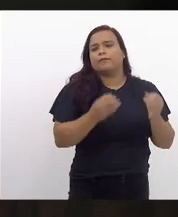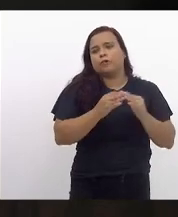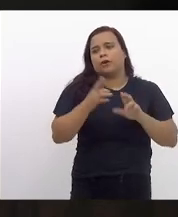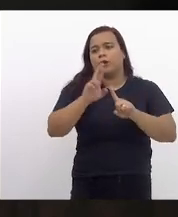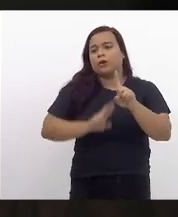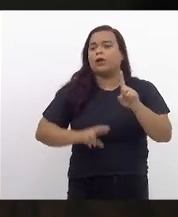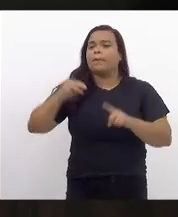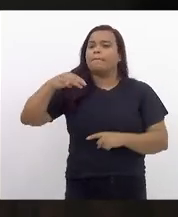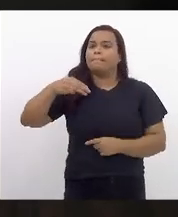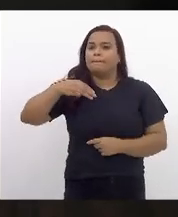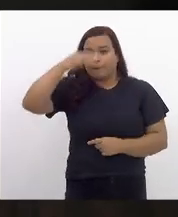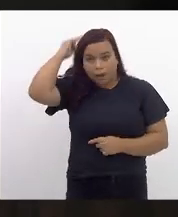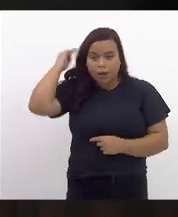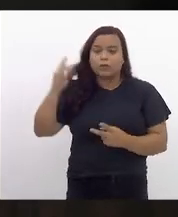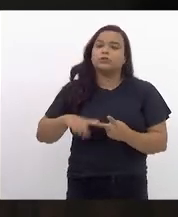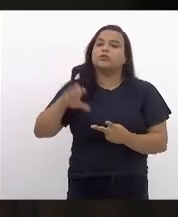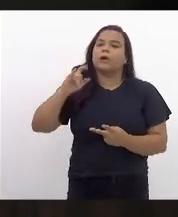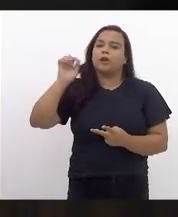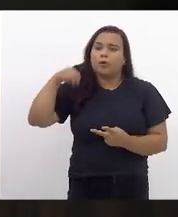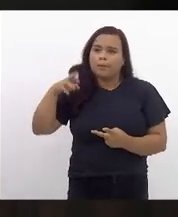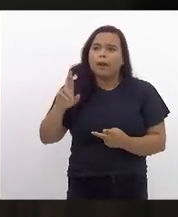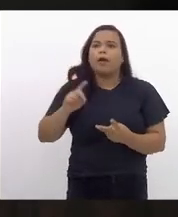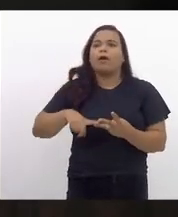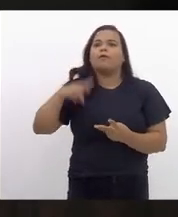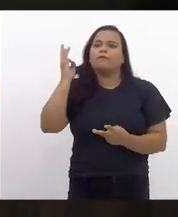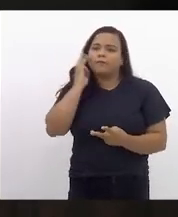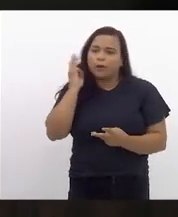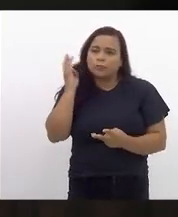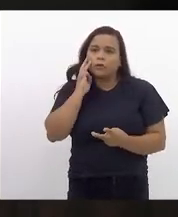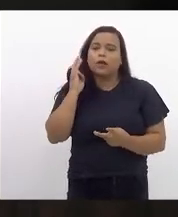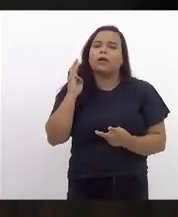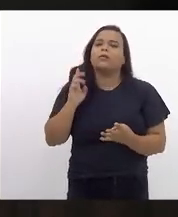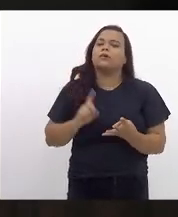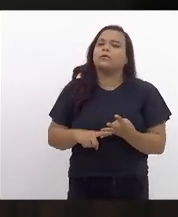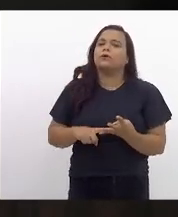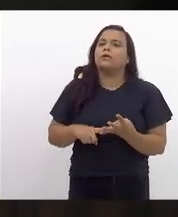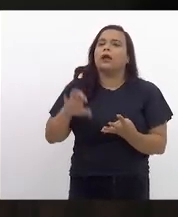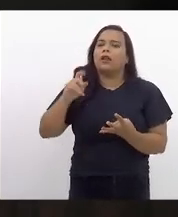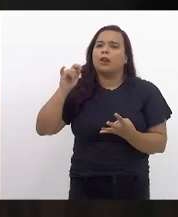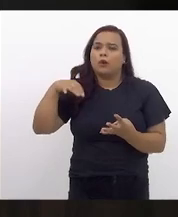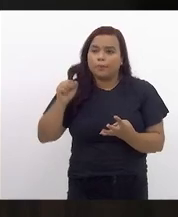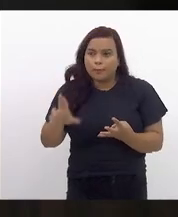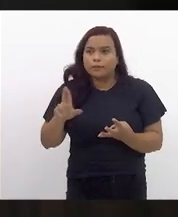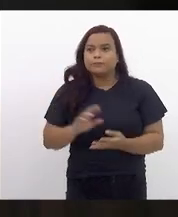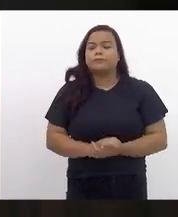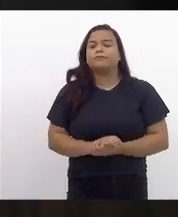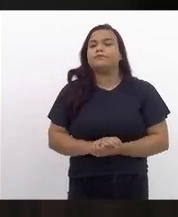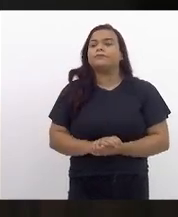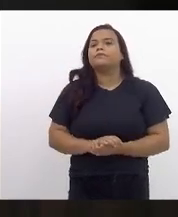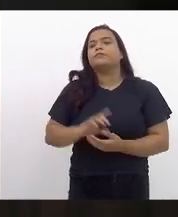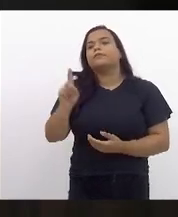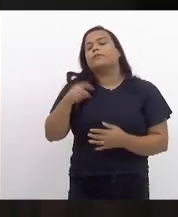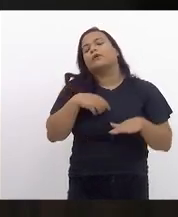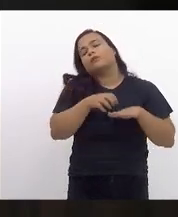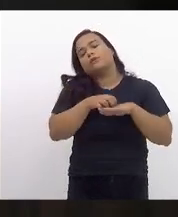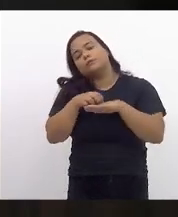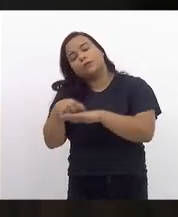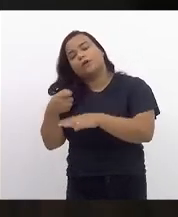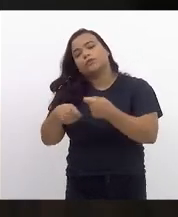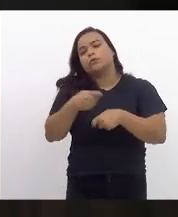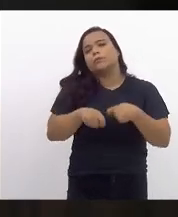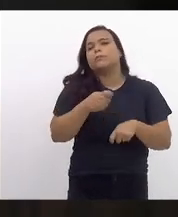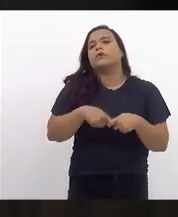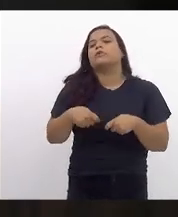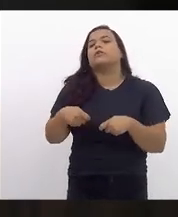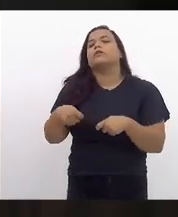Eliel Marco Coelho, Valdeque Carneiro, Carlos Macedo e Márcio Canelo. Pendente de pareceres das comissões de Constituição, Justiça, de Transporte, de Economia, Indústria e Comércio, de Assuntos